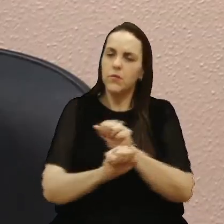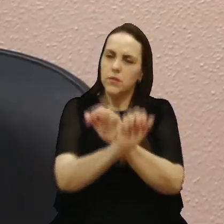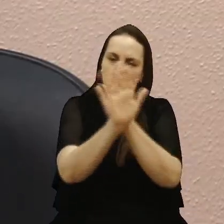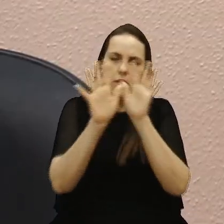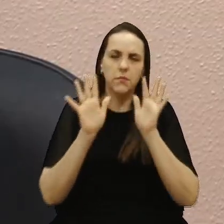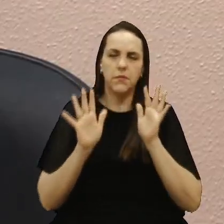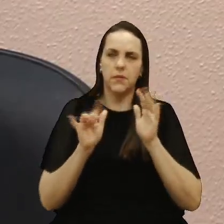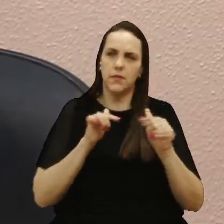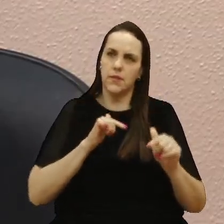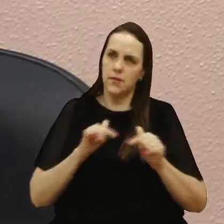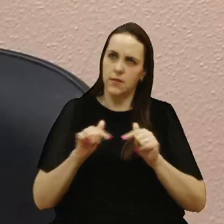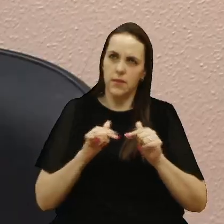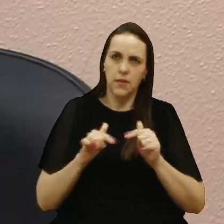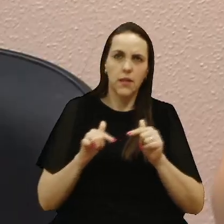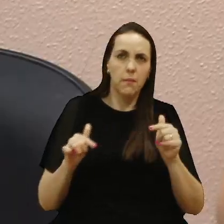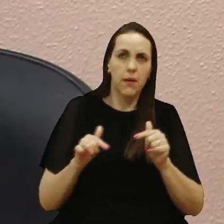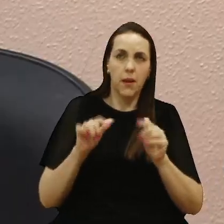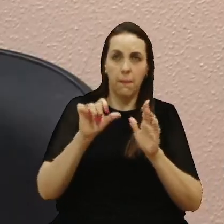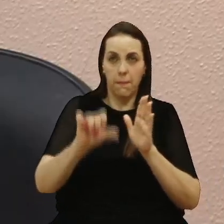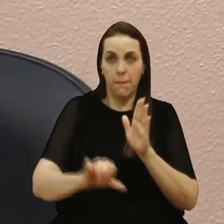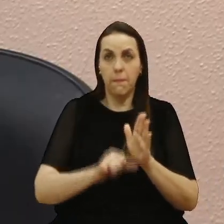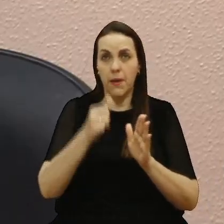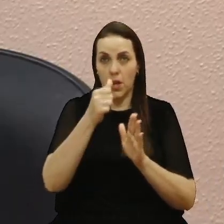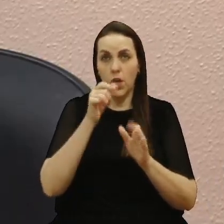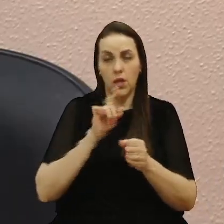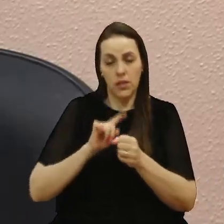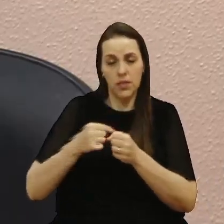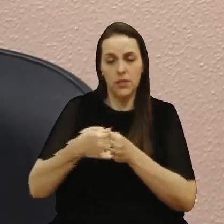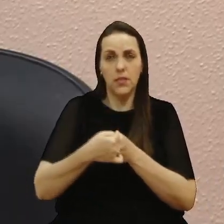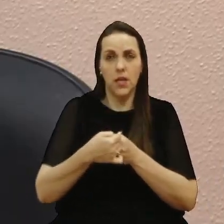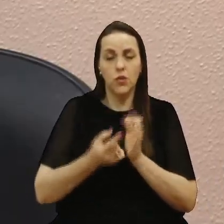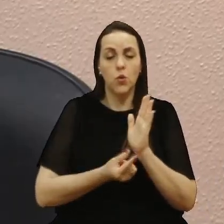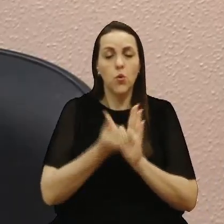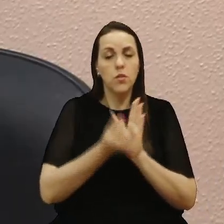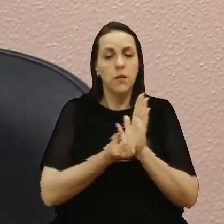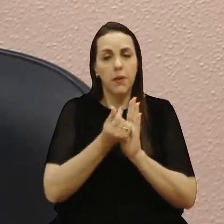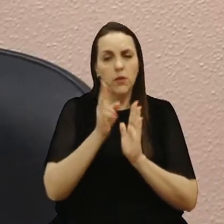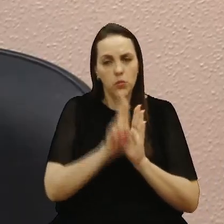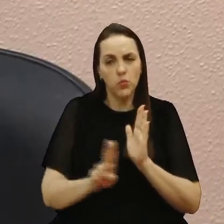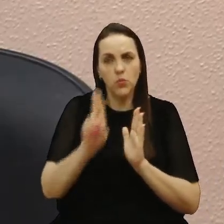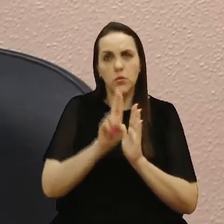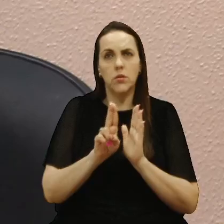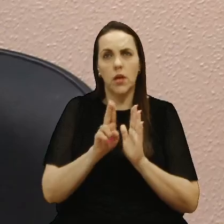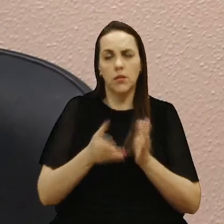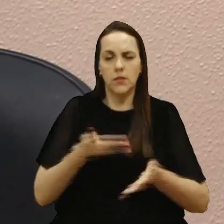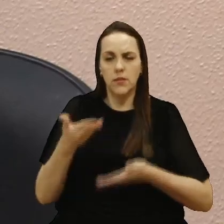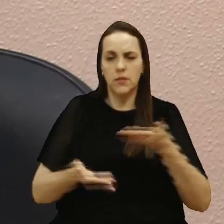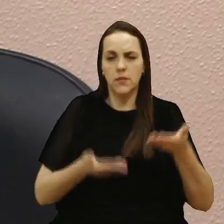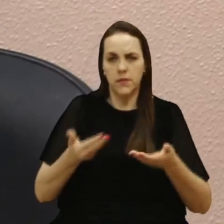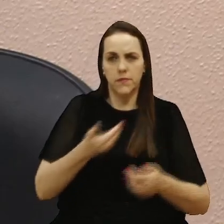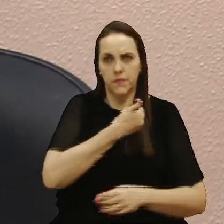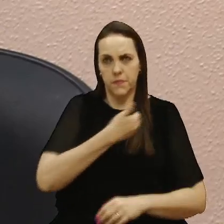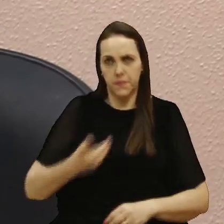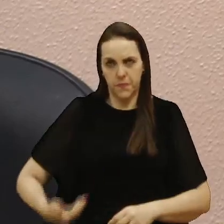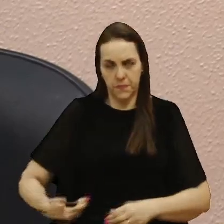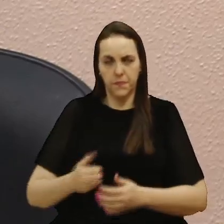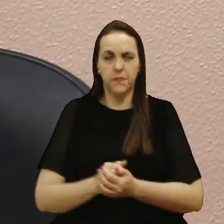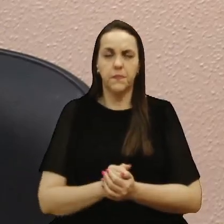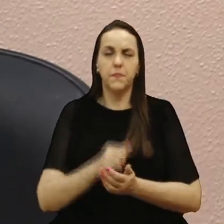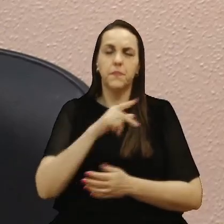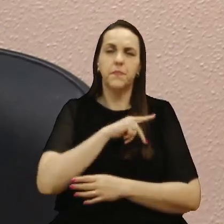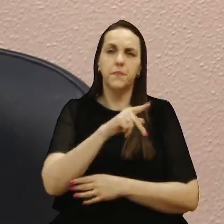e trabalhar pelo melhor da nossa cidade, que o orçamento seja utilizado para os nossos serviços públicos. Mas, senhor presidente,